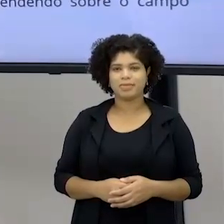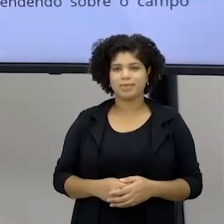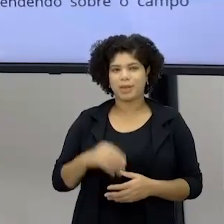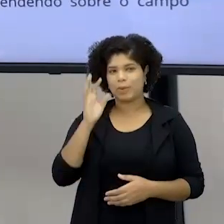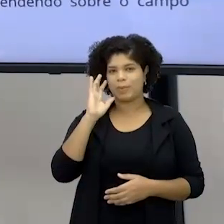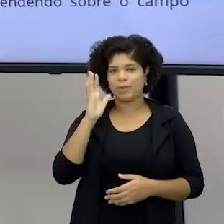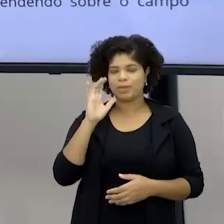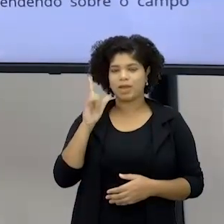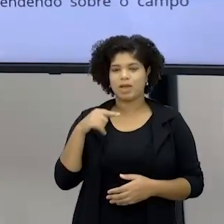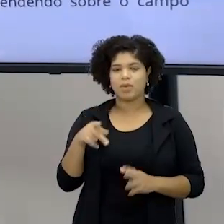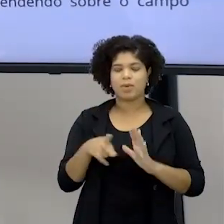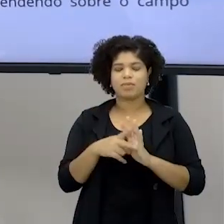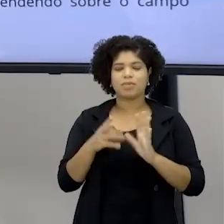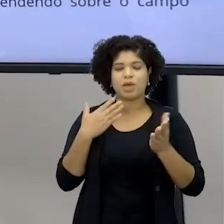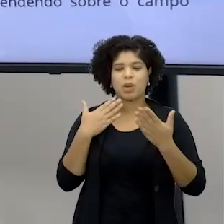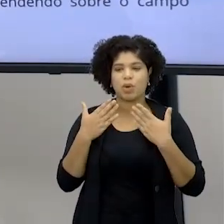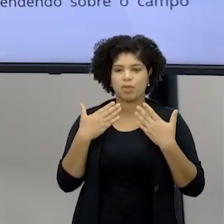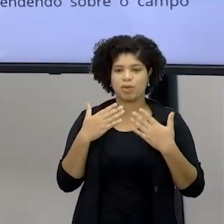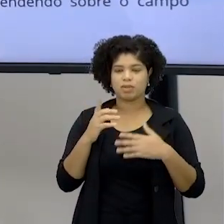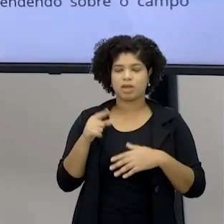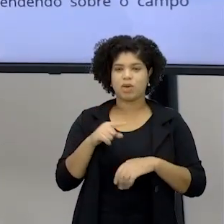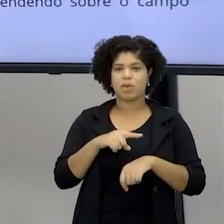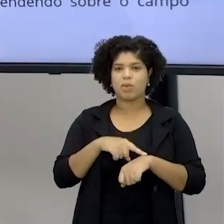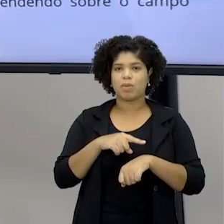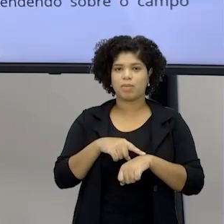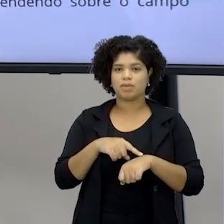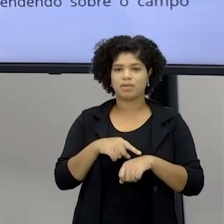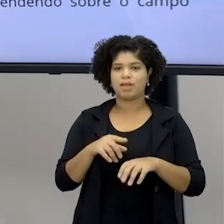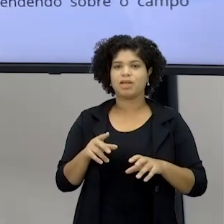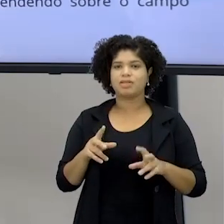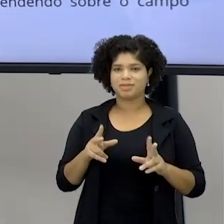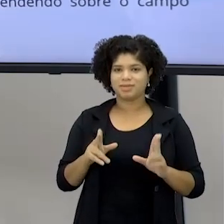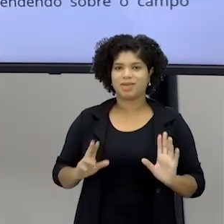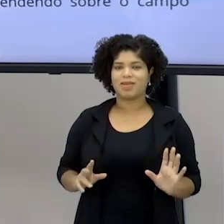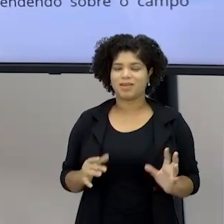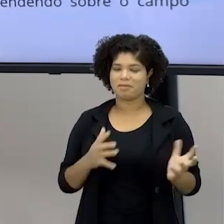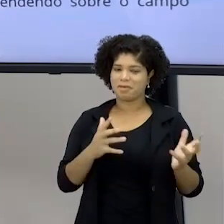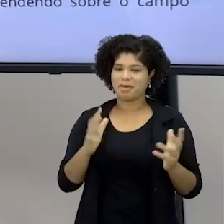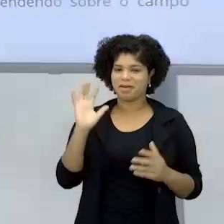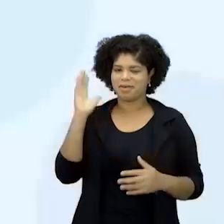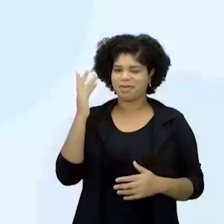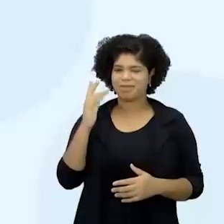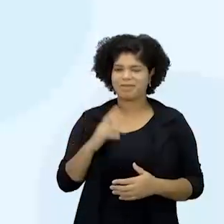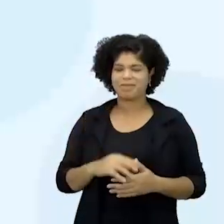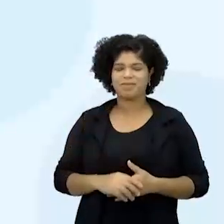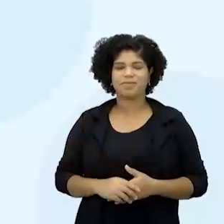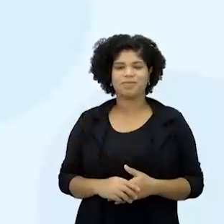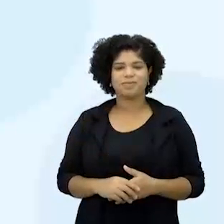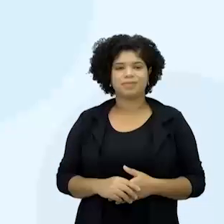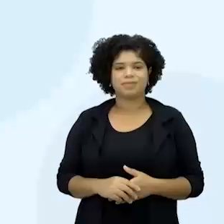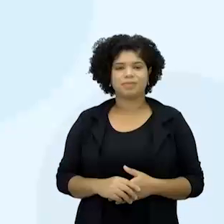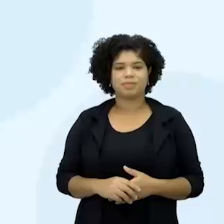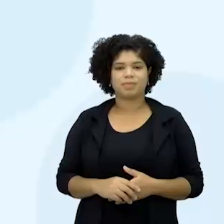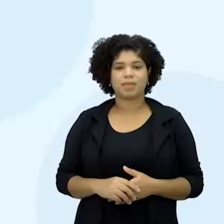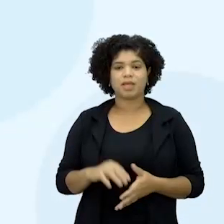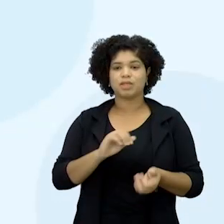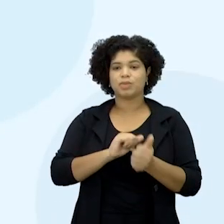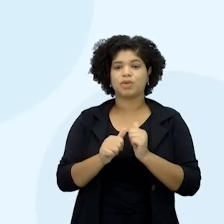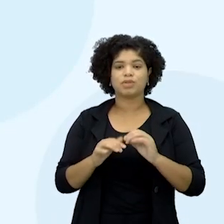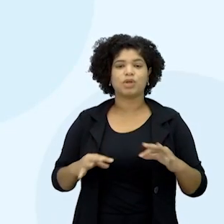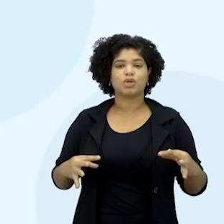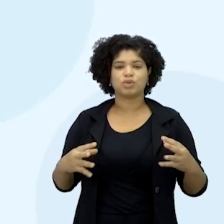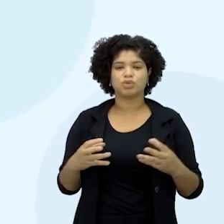estamos aí numa roda de conversa, nesse momento exato, tá? E eu quero que isso aconteça. Vamos lá. Todos os esportes possuem